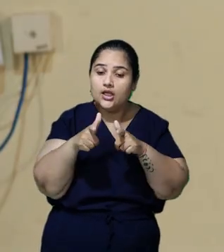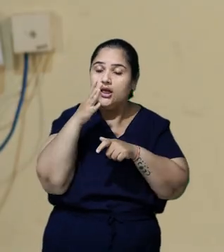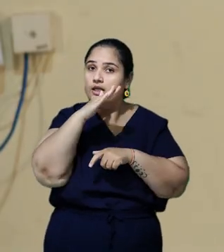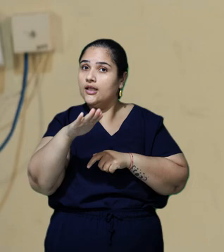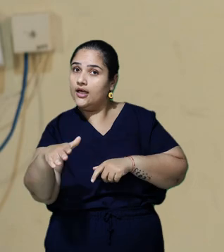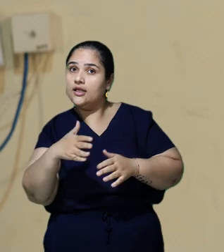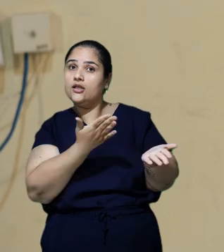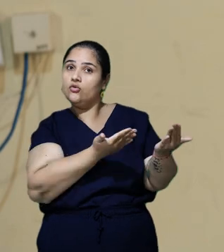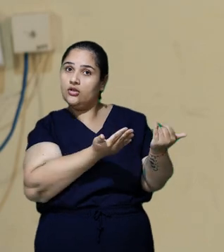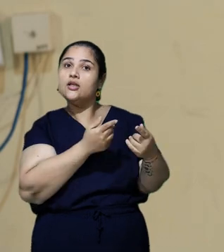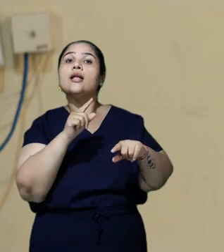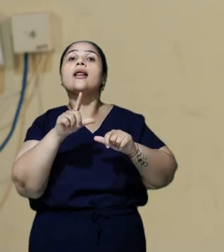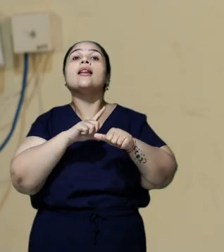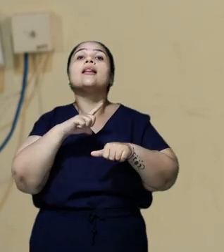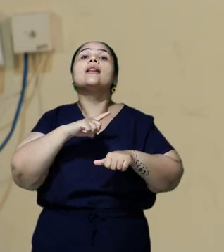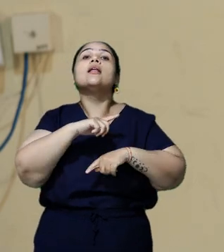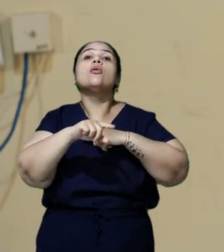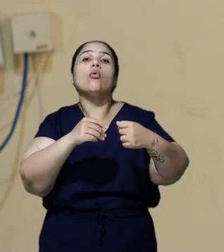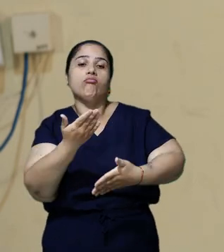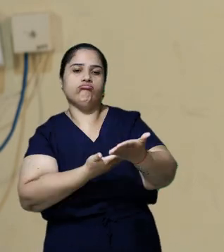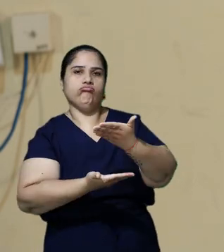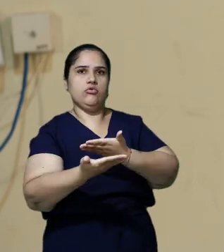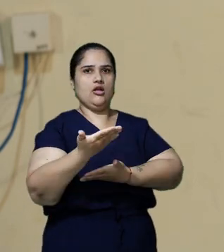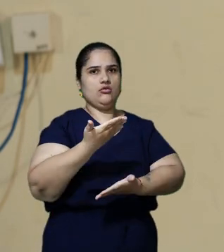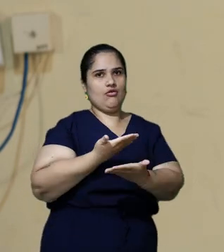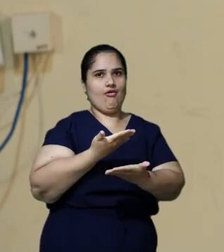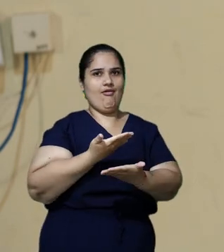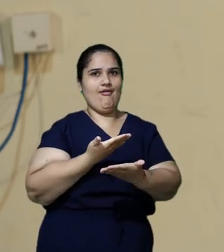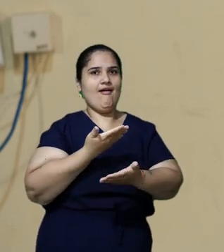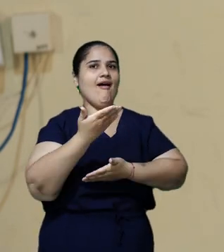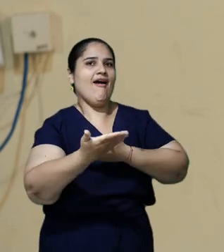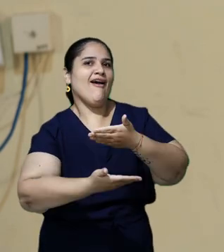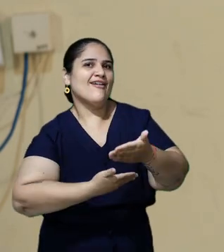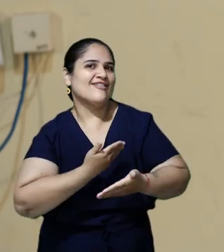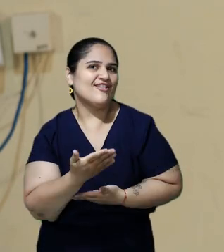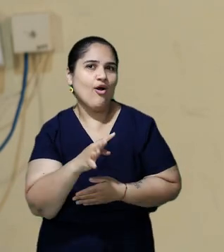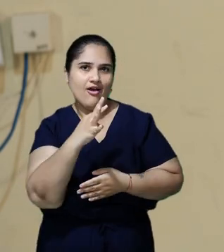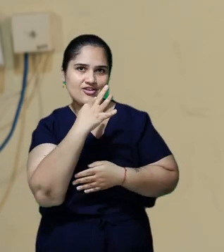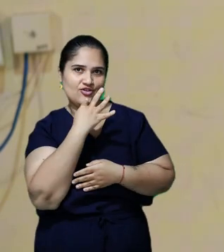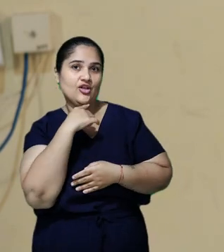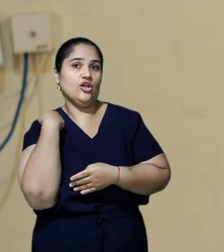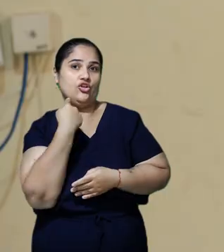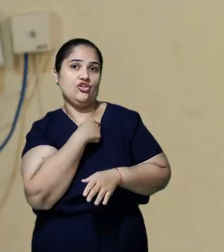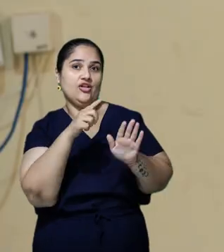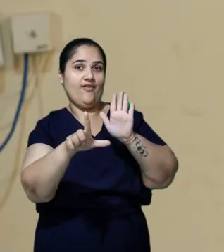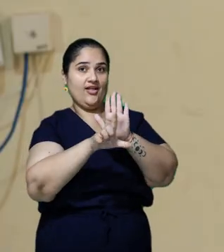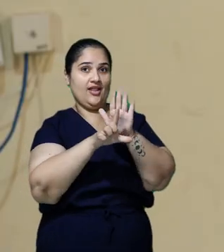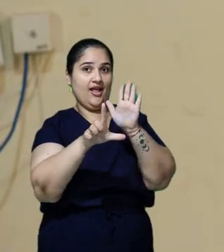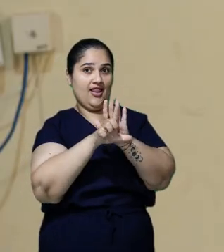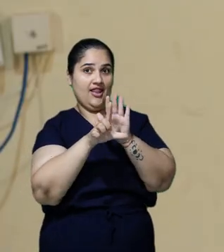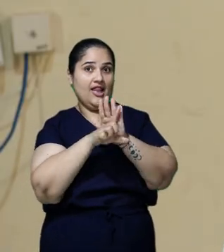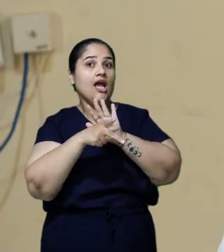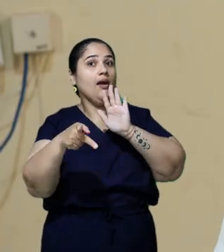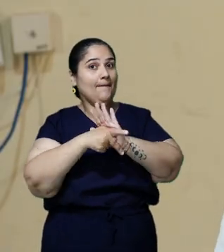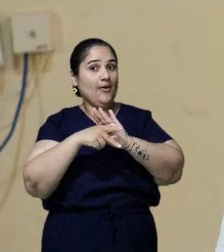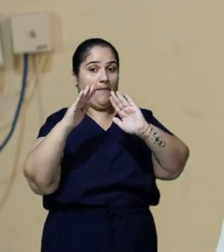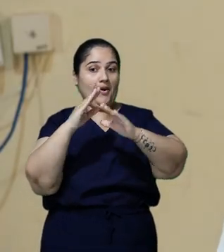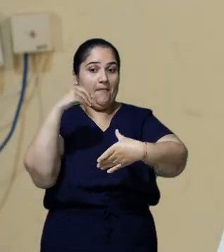de conhecimento, nós levamos o conhecimento das leis e dos autistas para as escolas e vamos trabalhando